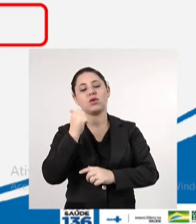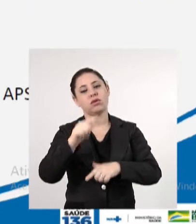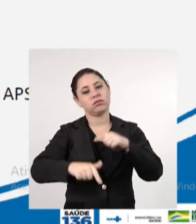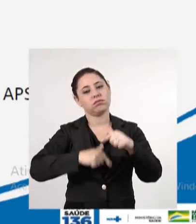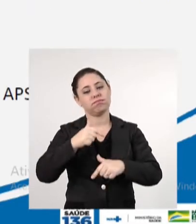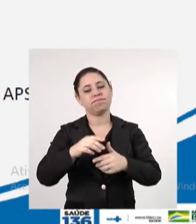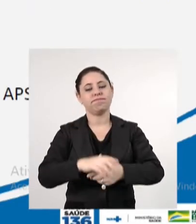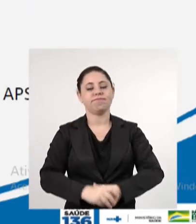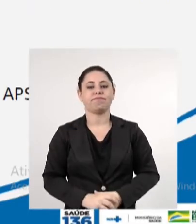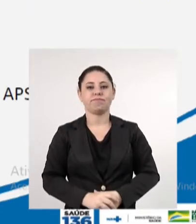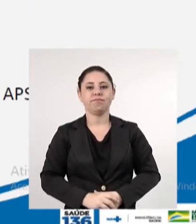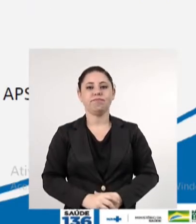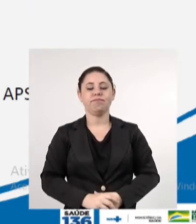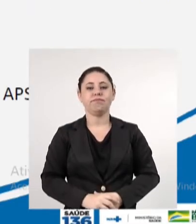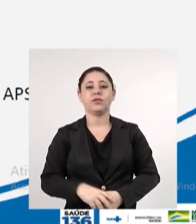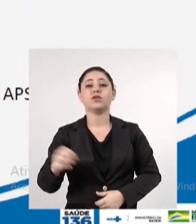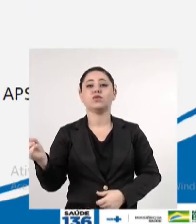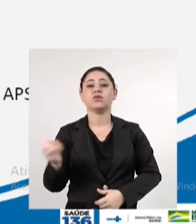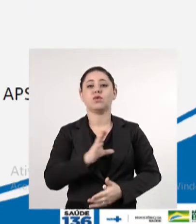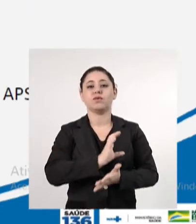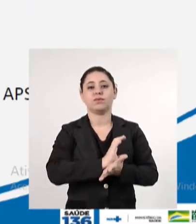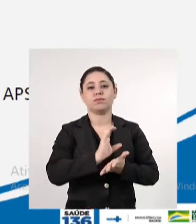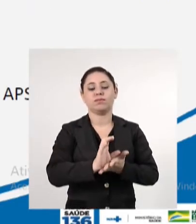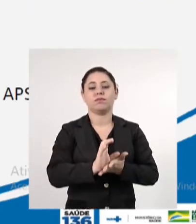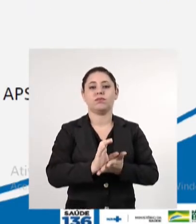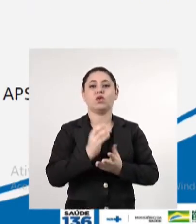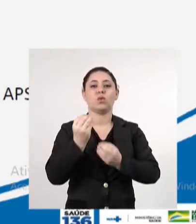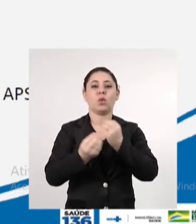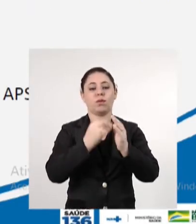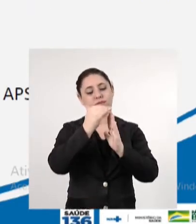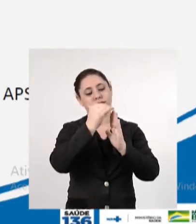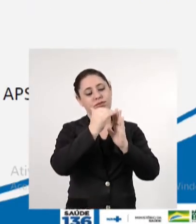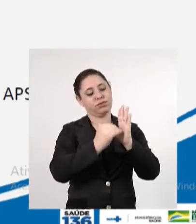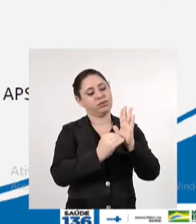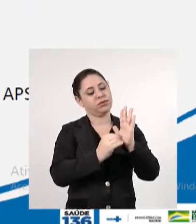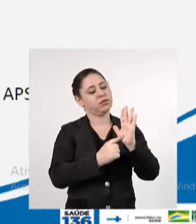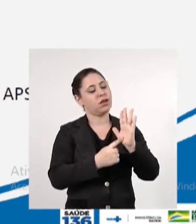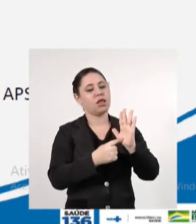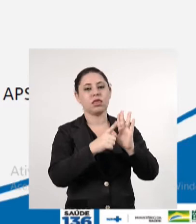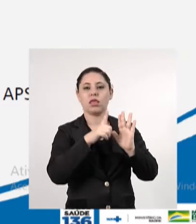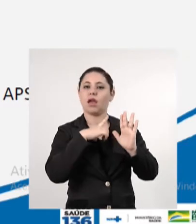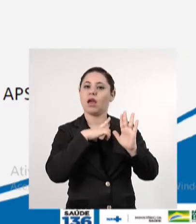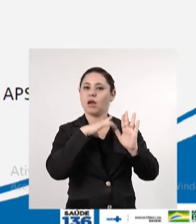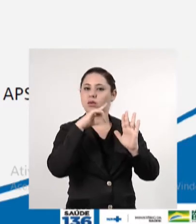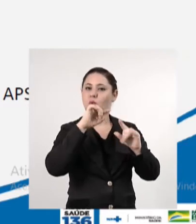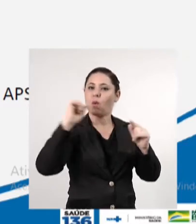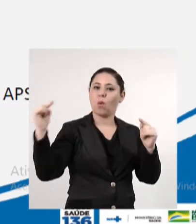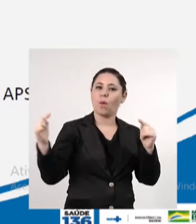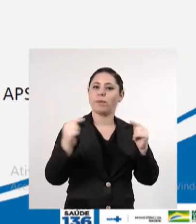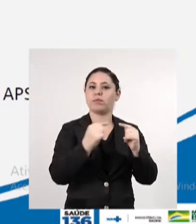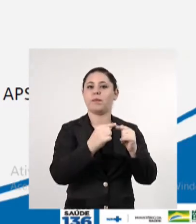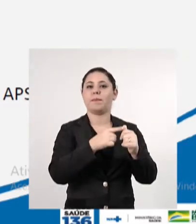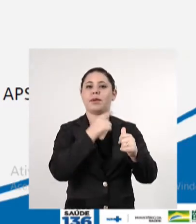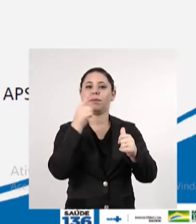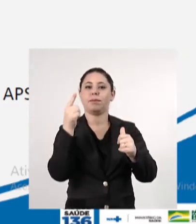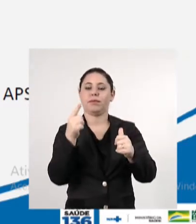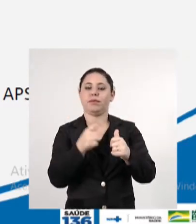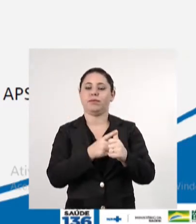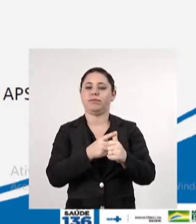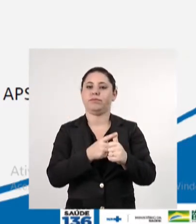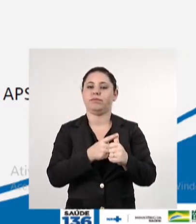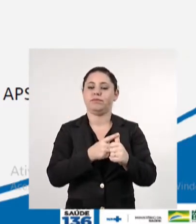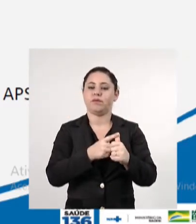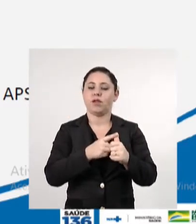serviço. O novo financiamento, então. O novo financiamento tem aqueles objetivos. Primeiro,